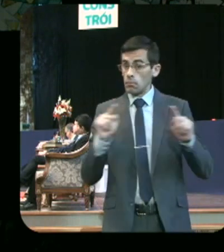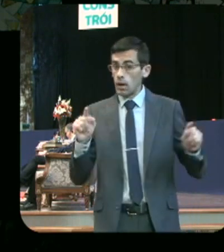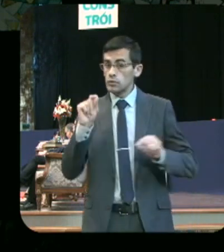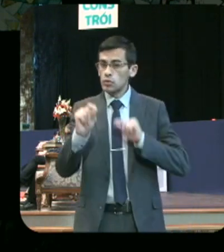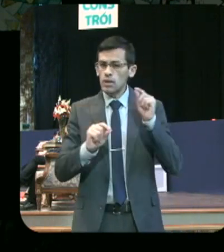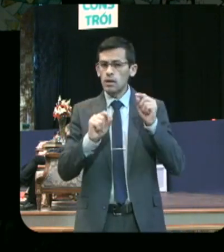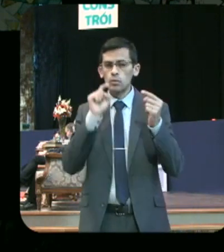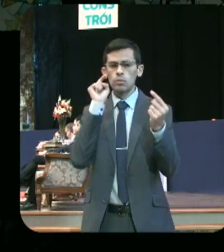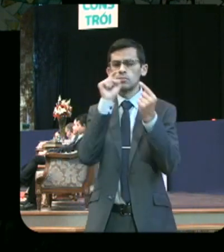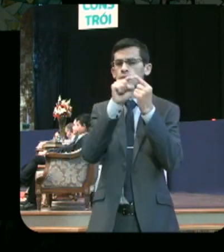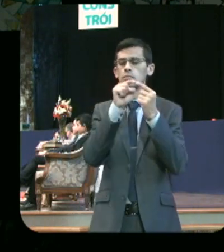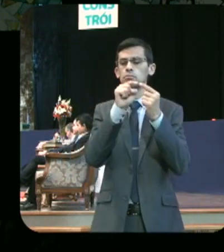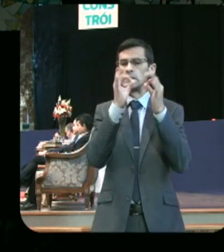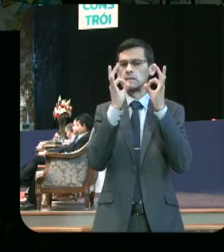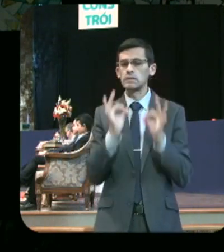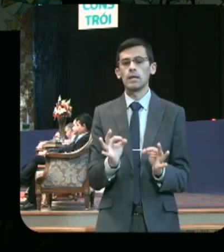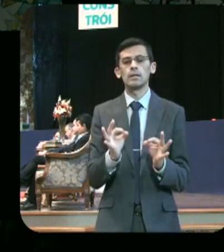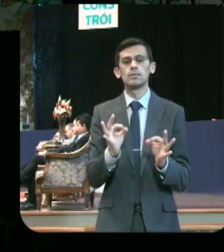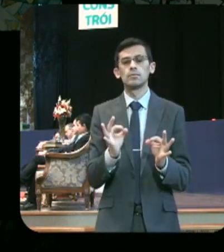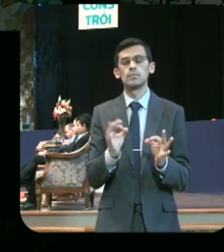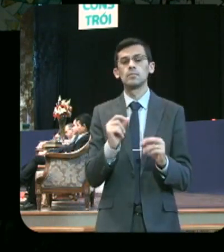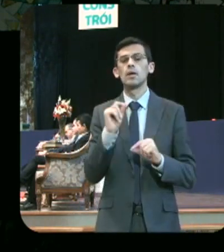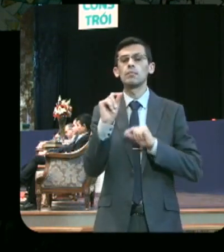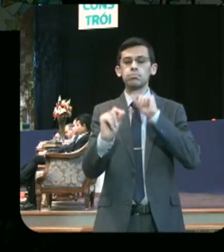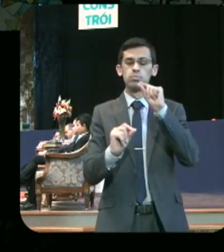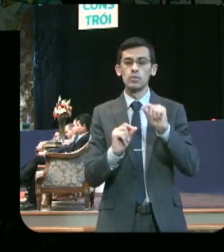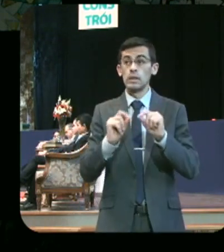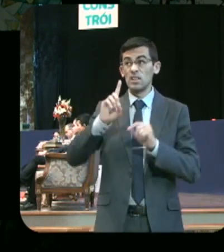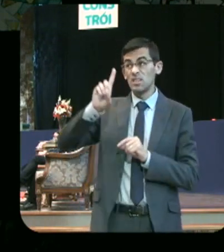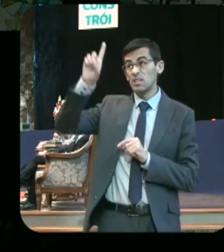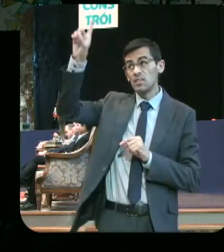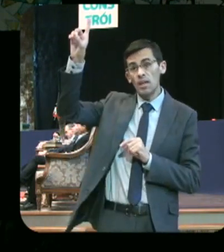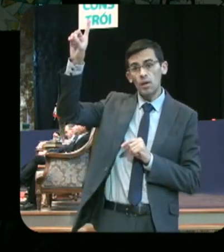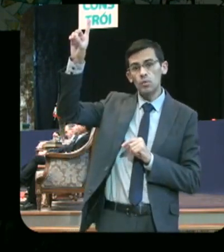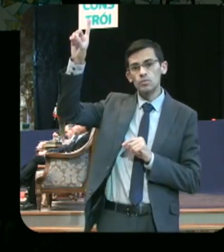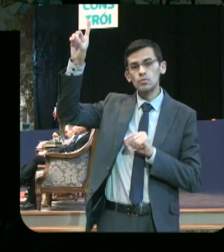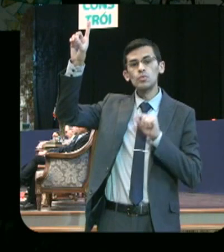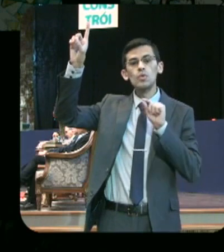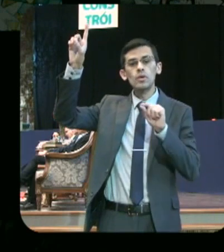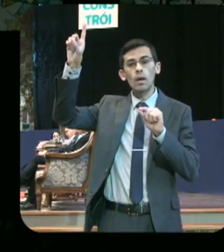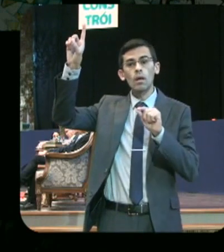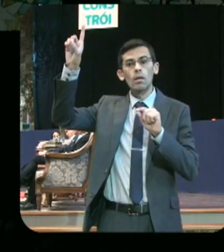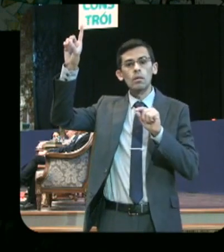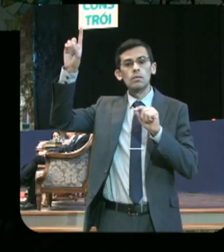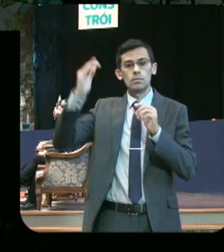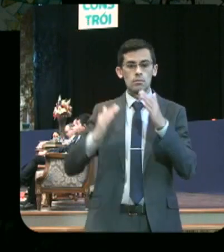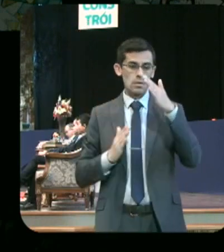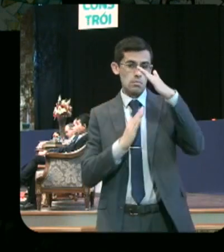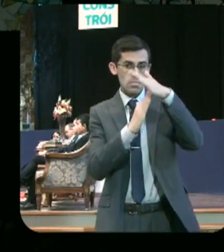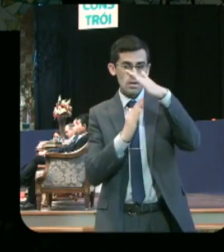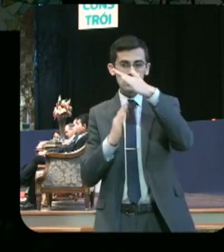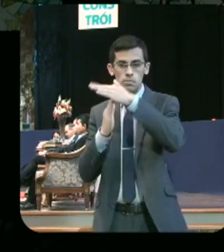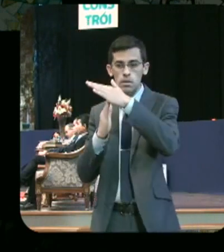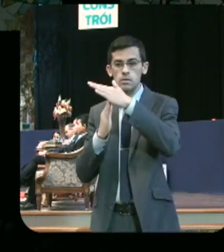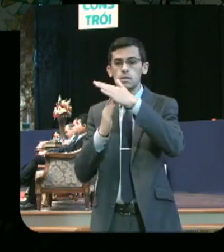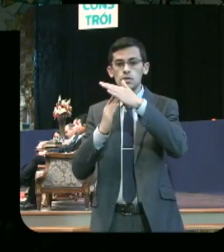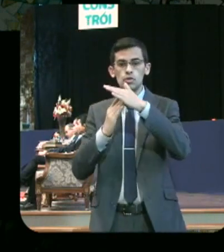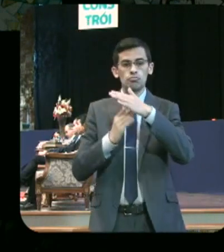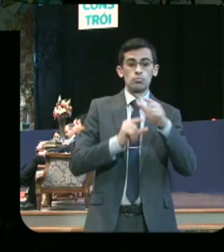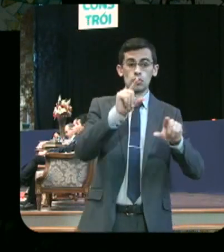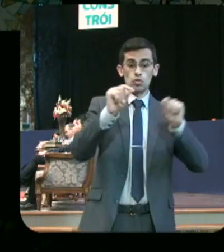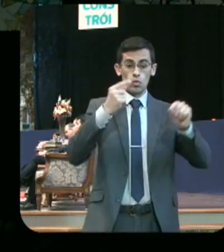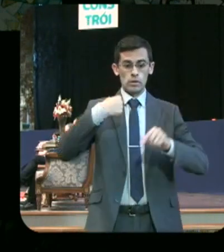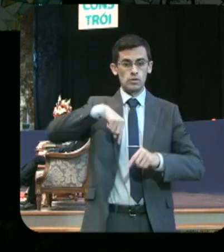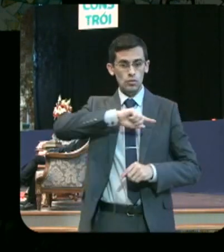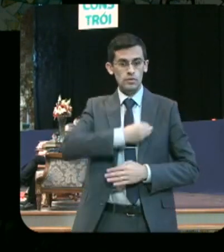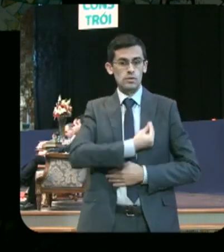o sentido aqui é que Deus estabeleceu limites de comportamento